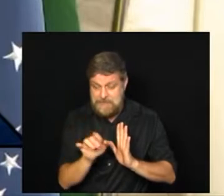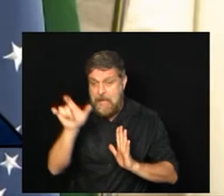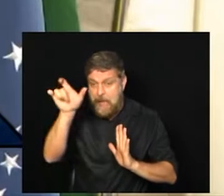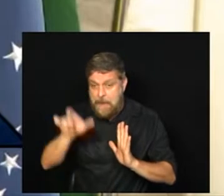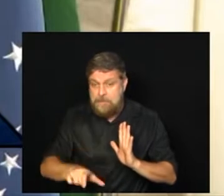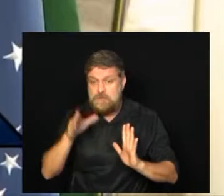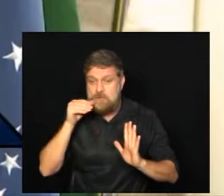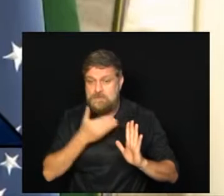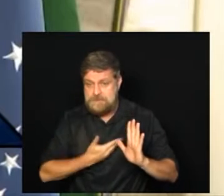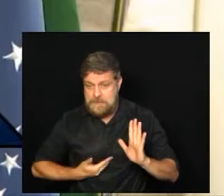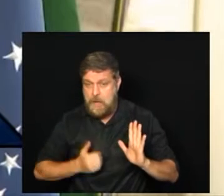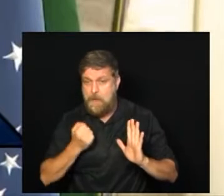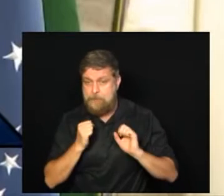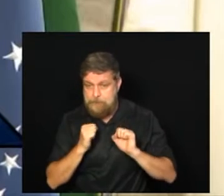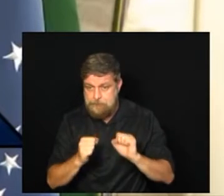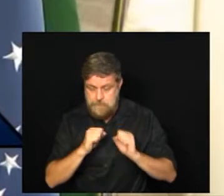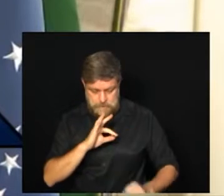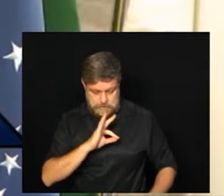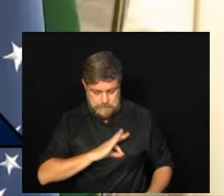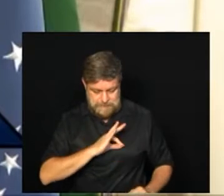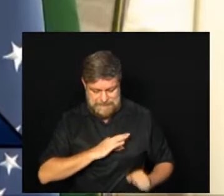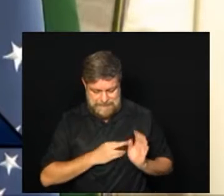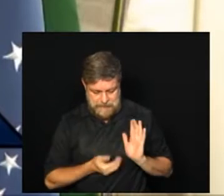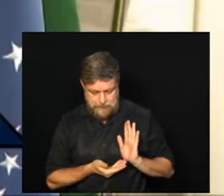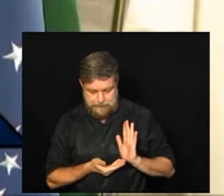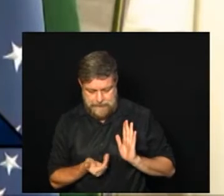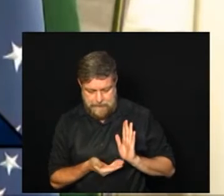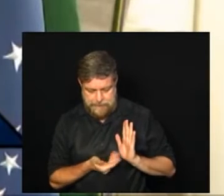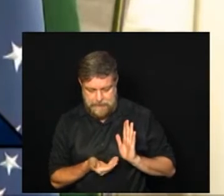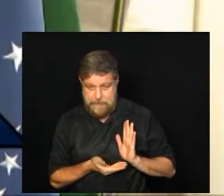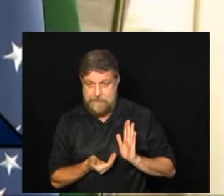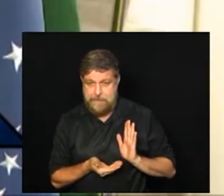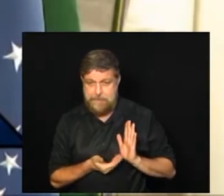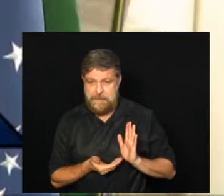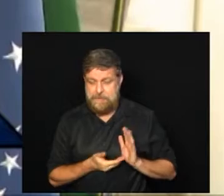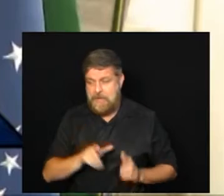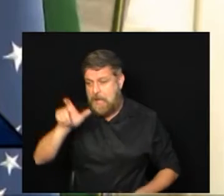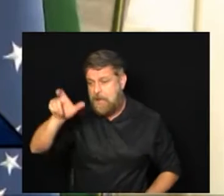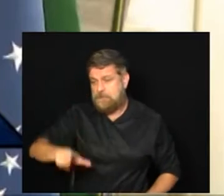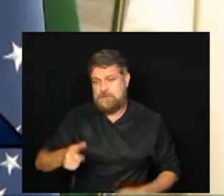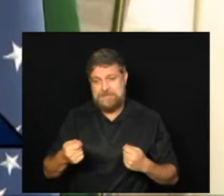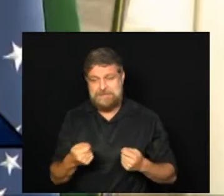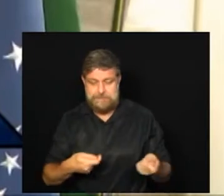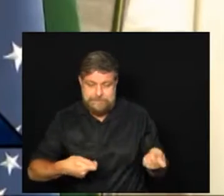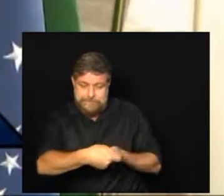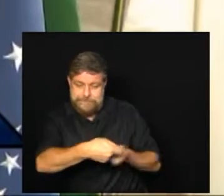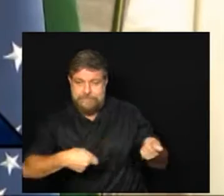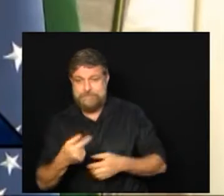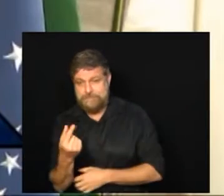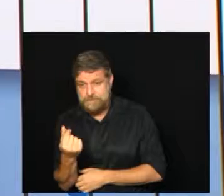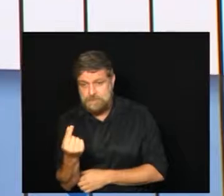margem autorizada para desconto da folha para empréstimos, por exemplo, como